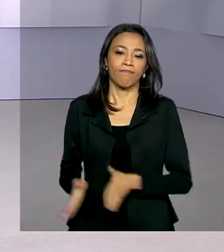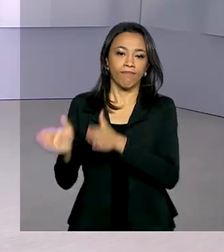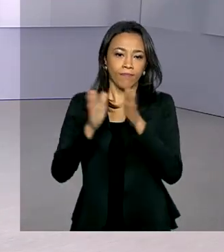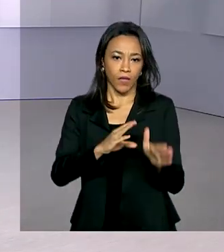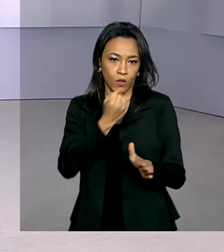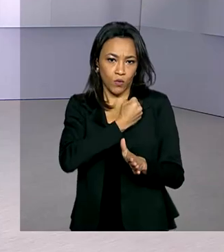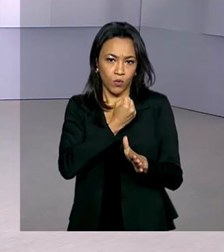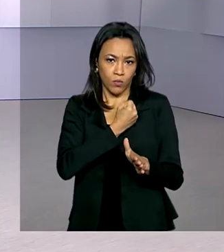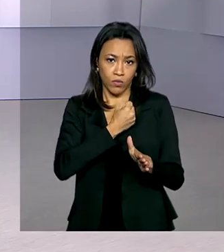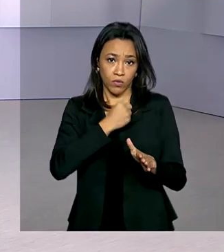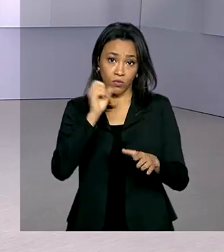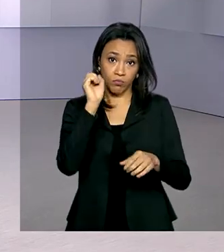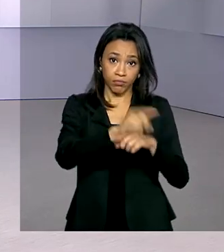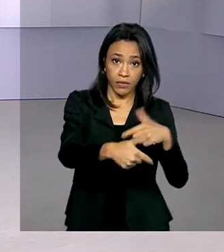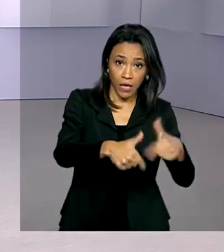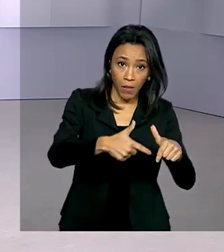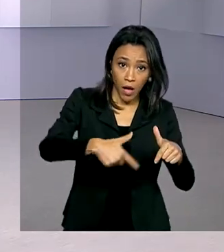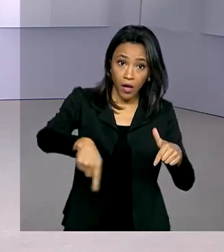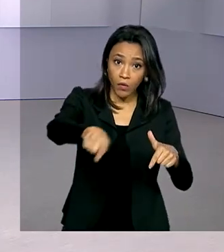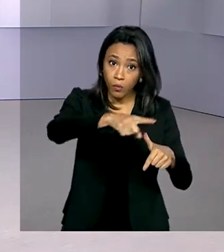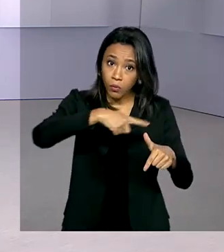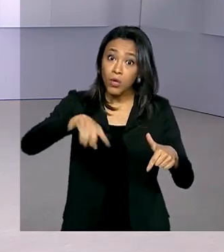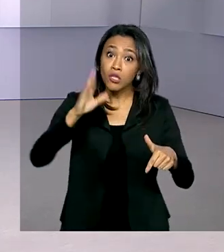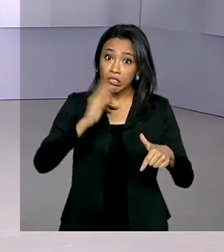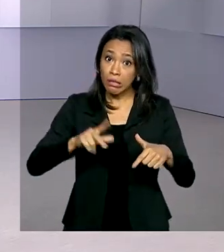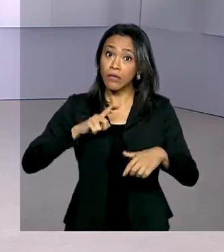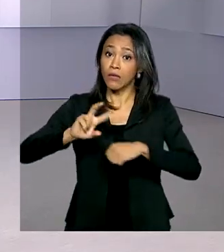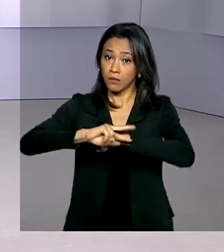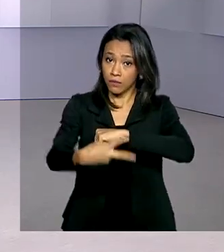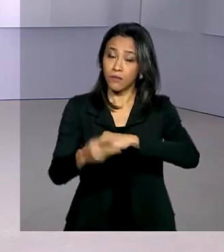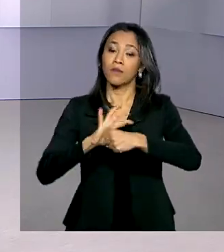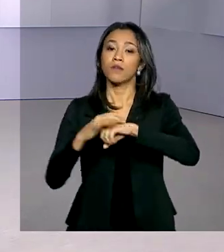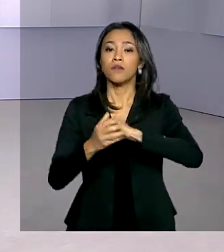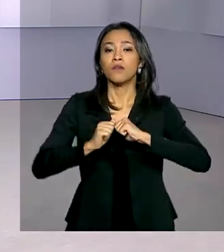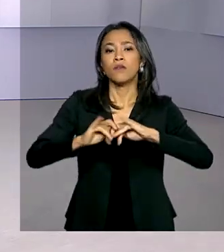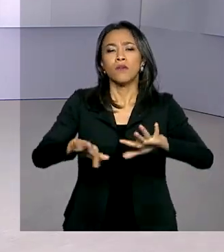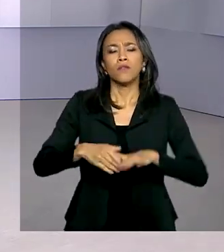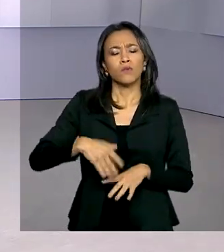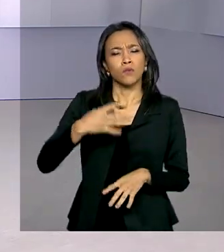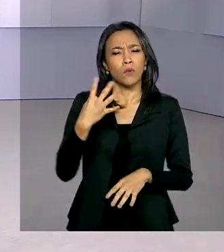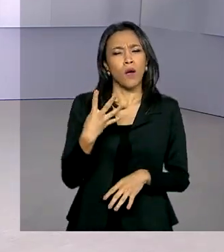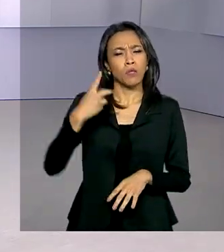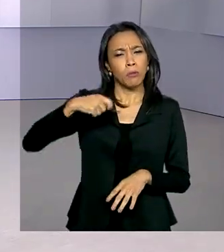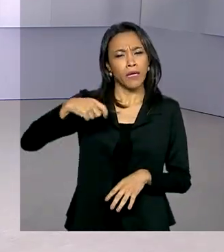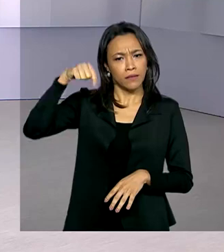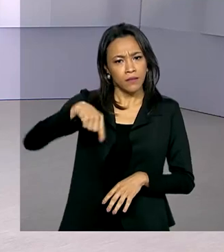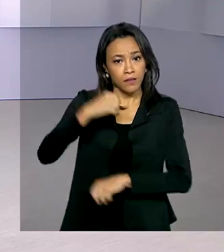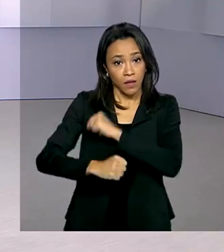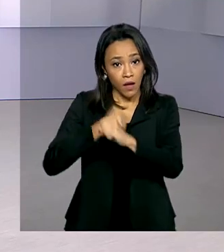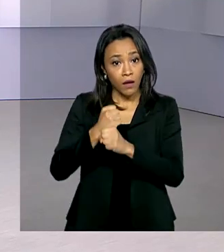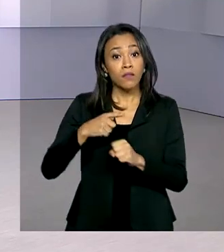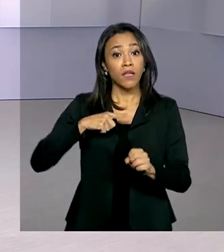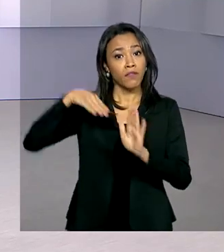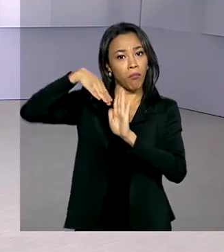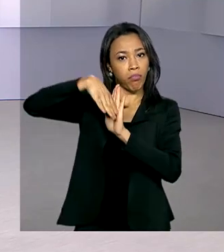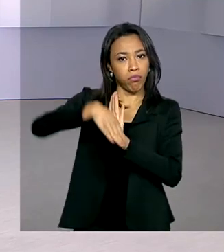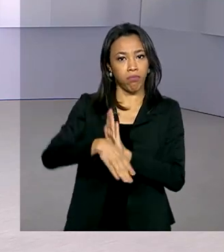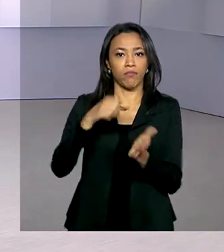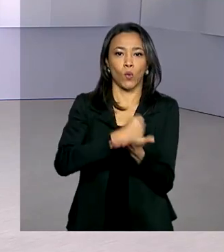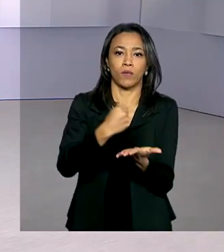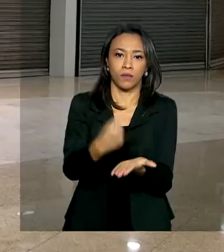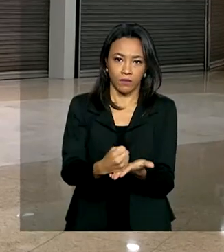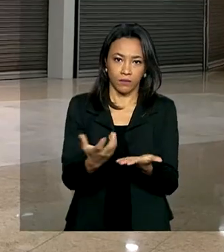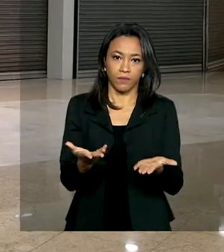mercado de trabalho já refletem os impactos da pandemia. Nos quatro primeiros meses do ano, houve queda nas contratações.